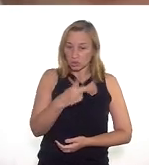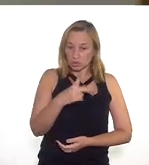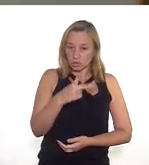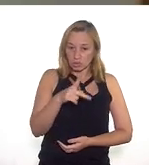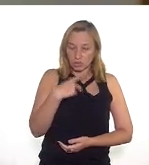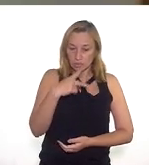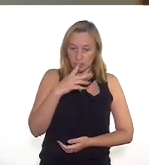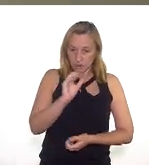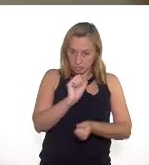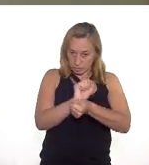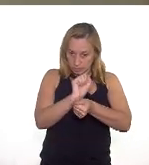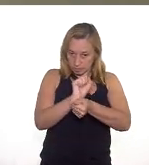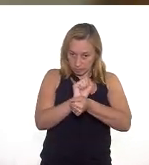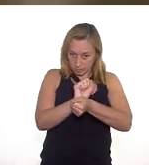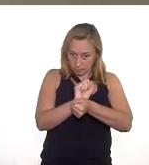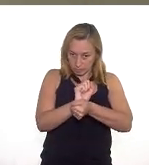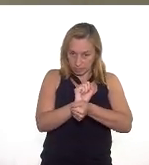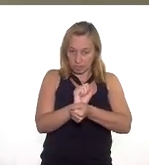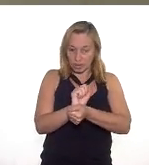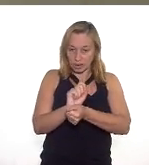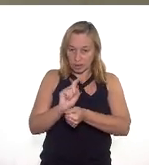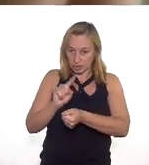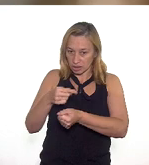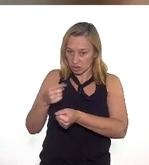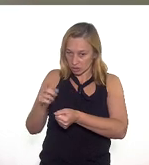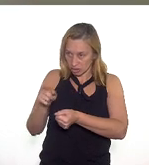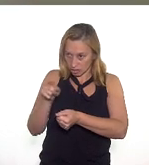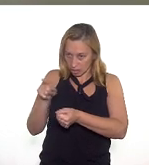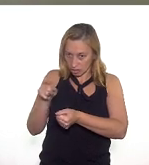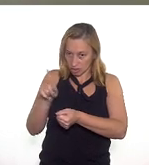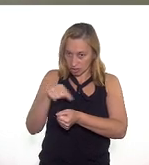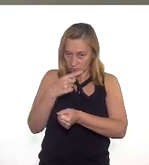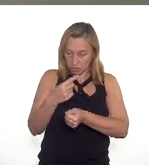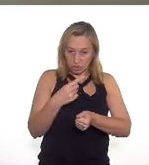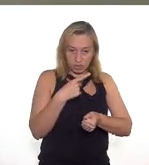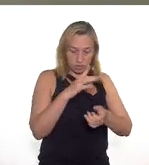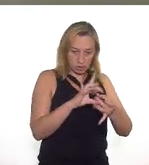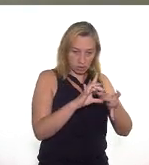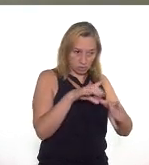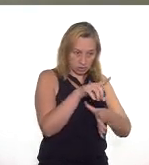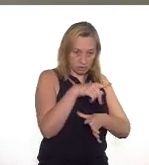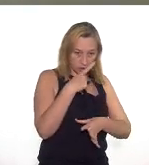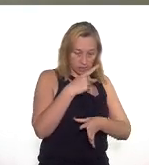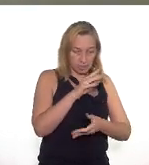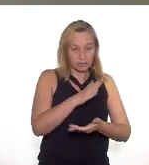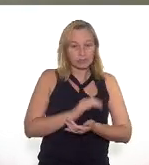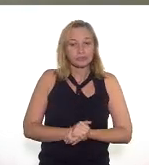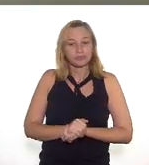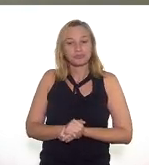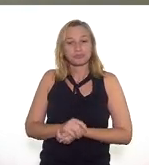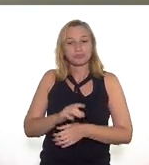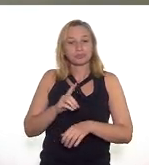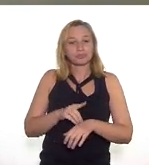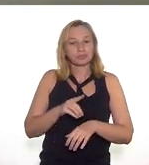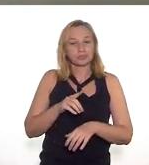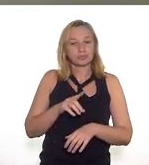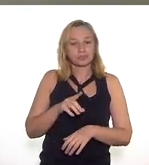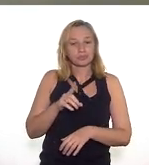Deixa ele perguntar, Fortunato, depois eu te passo, por favor. Passo em seguida. Por favor, senhor Thiago